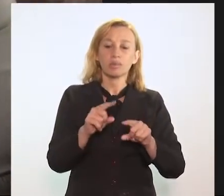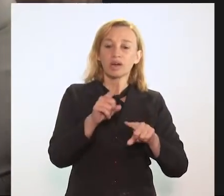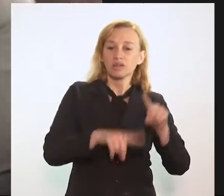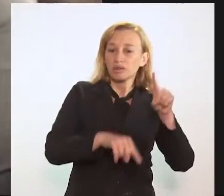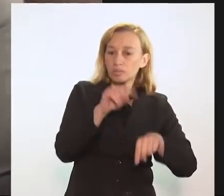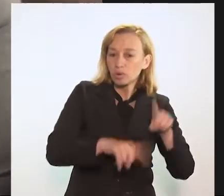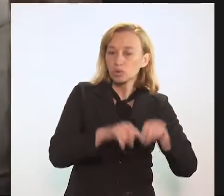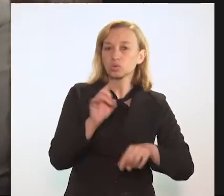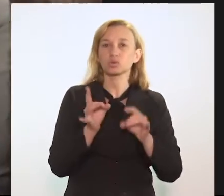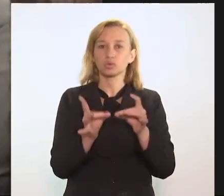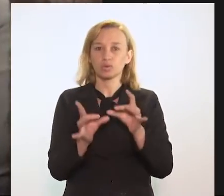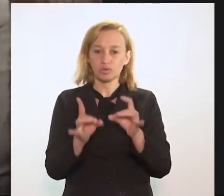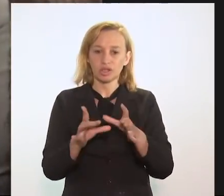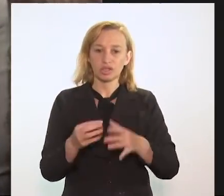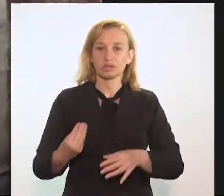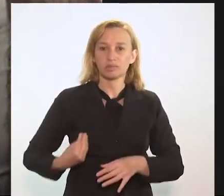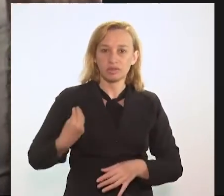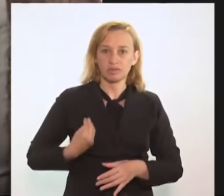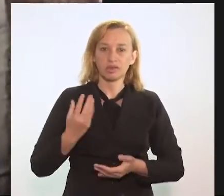eu falei no início,